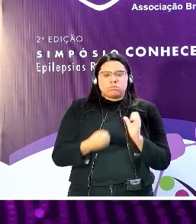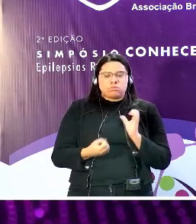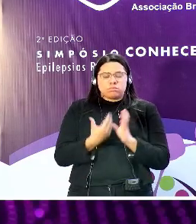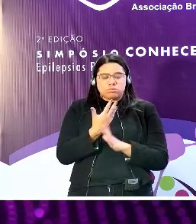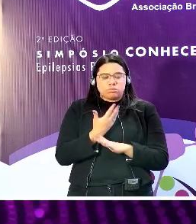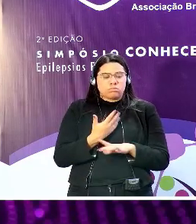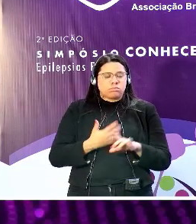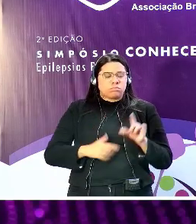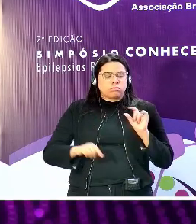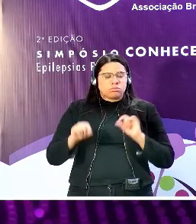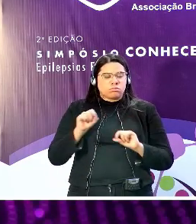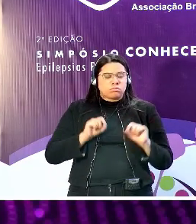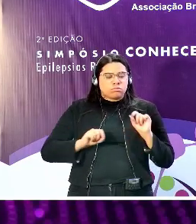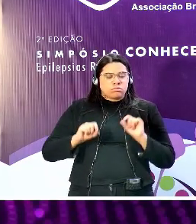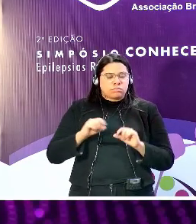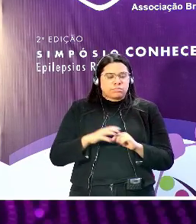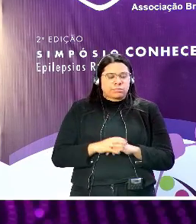projetado